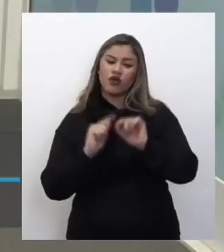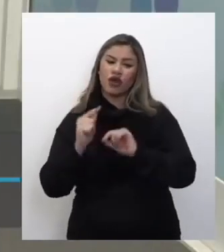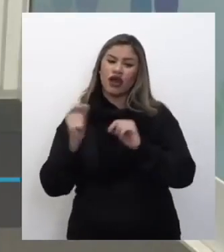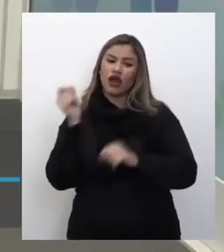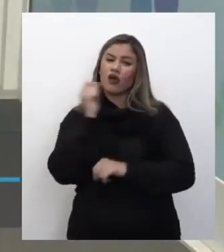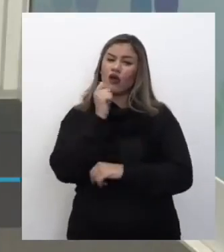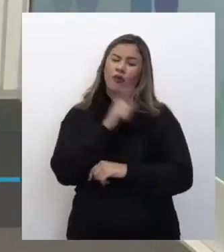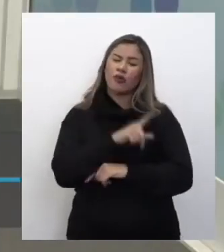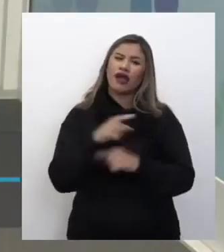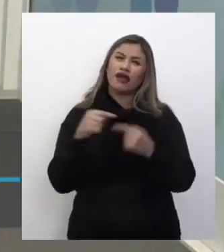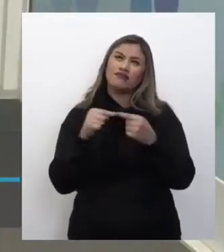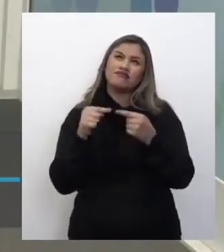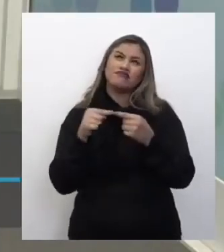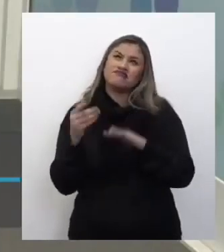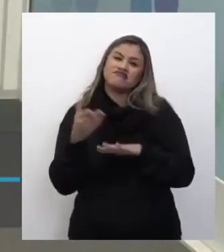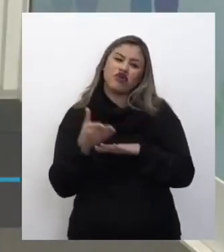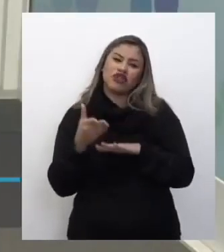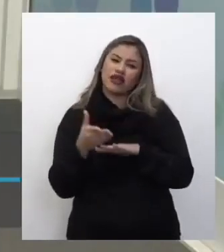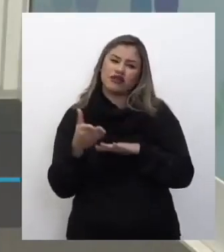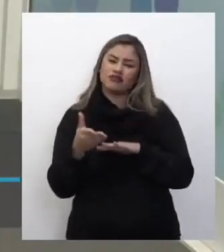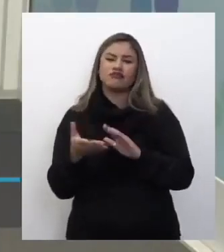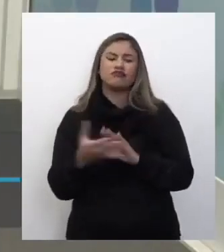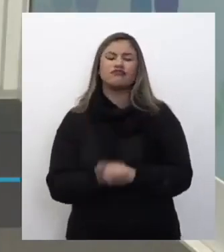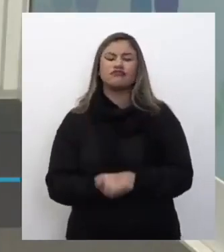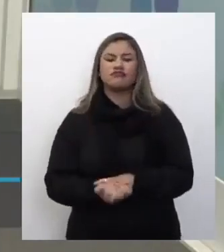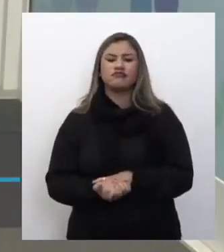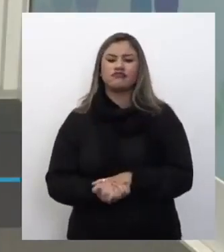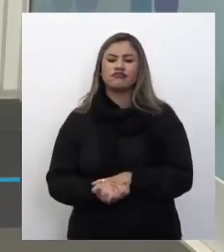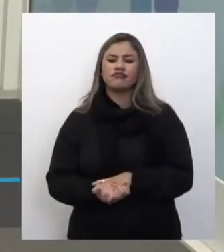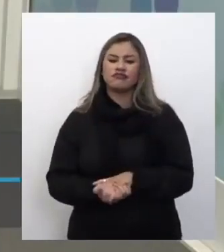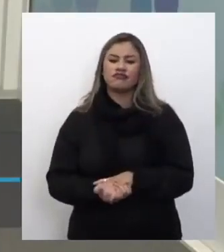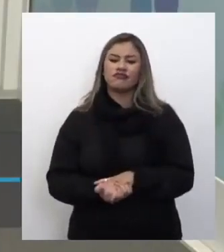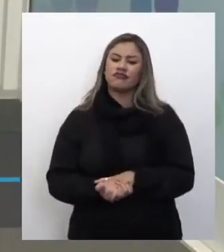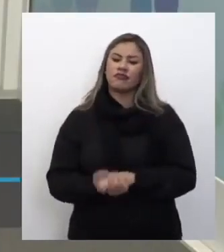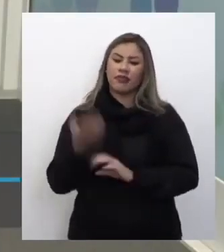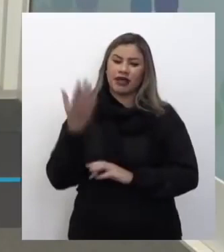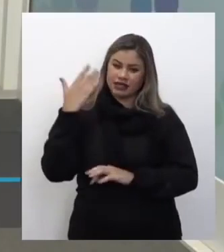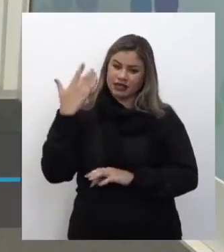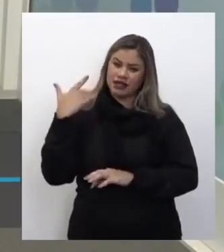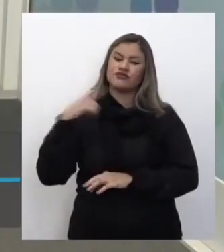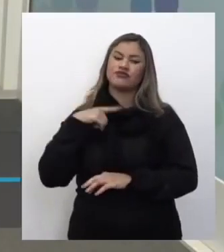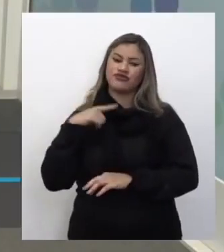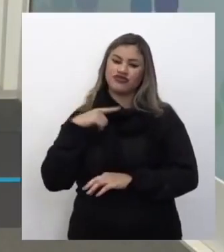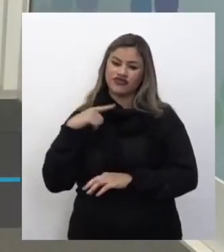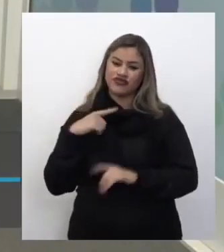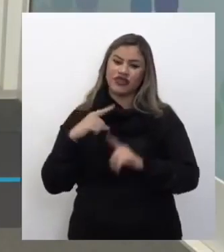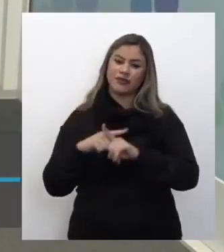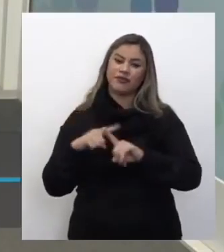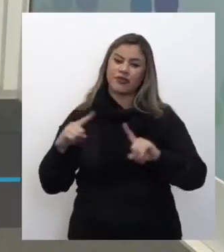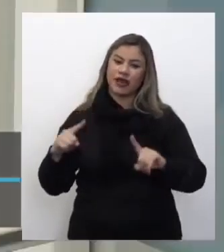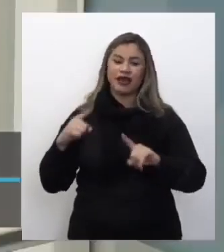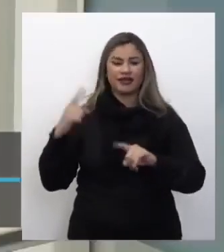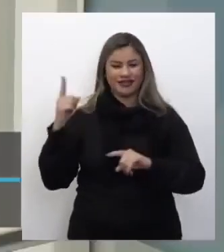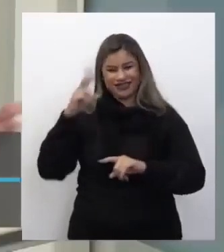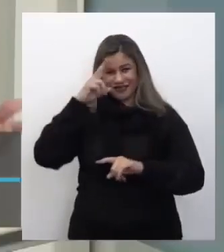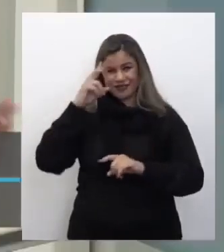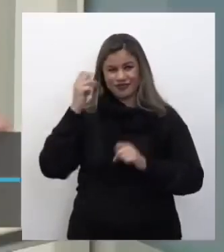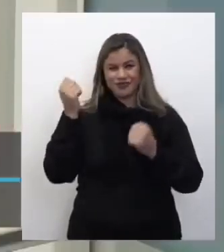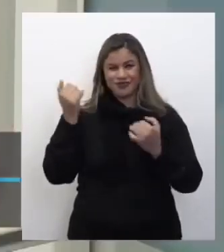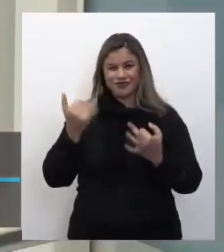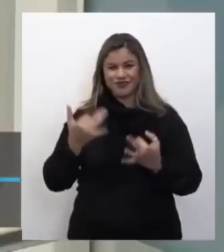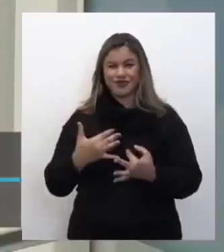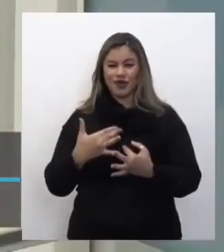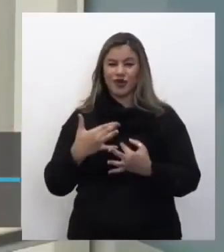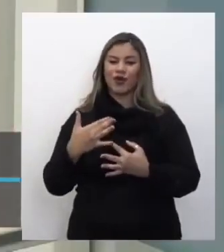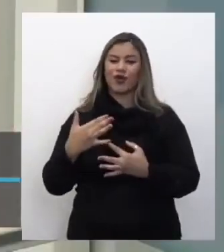costumes moderna. Seria o stand-up. Quem disse que não tinha antigamente também tinha, só que era, como a professora falou, e hoje em dia